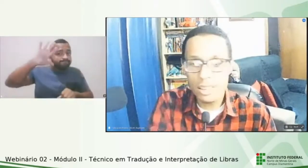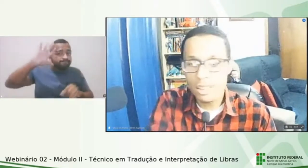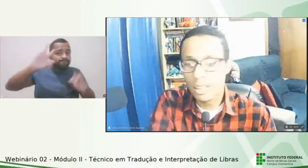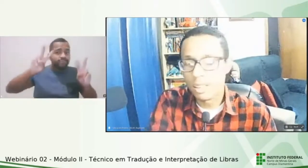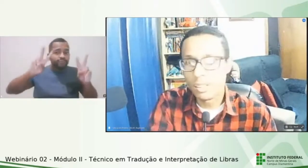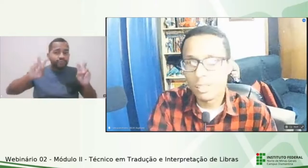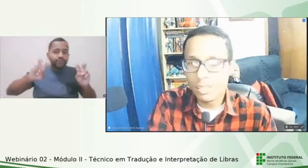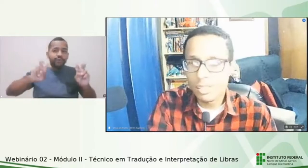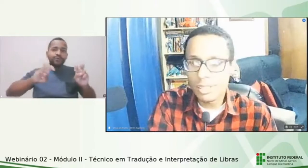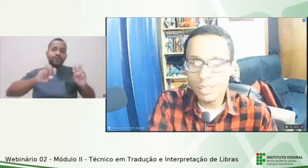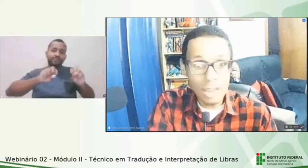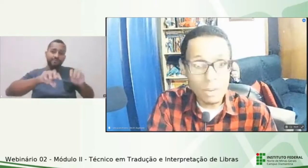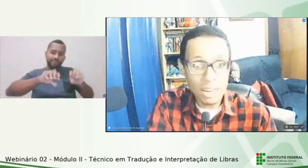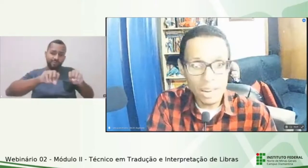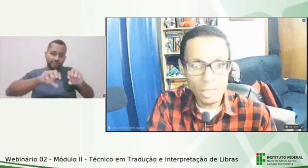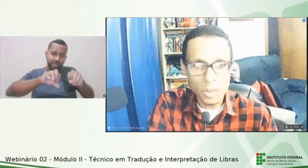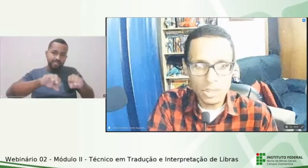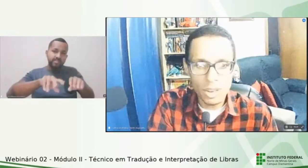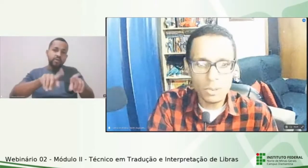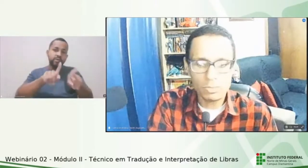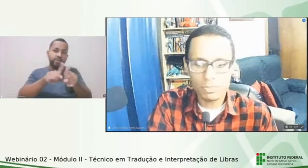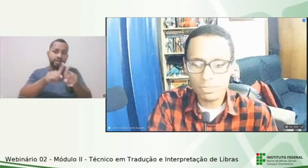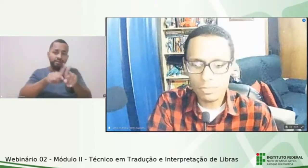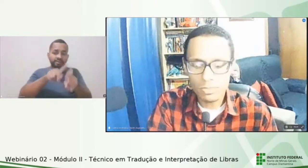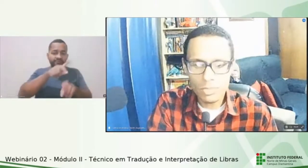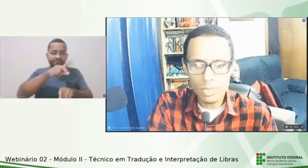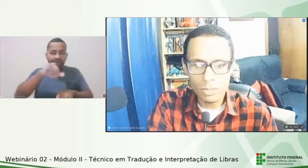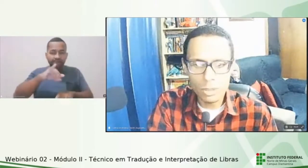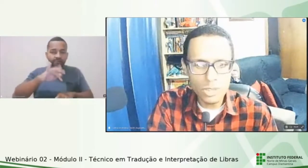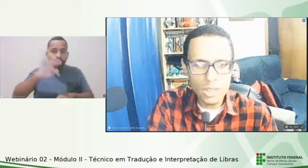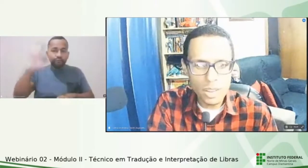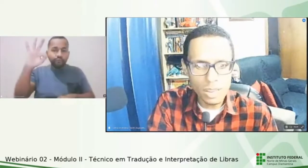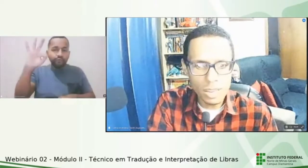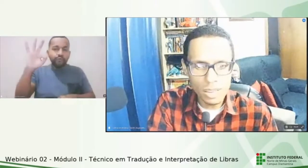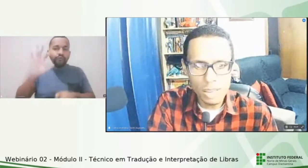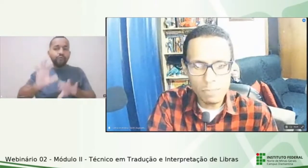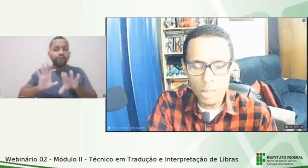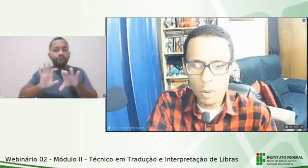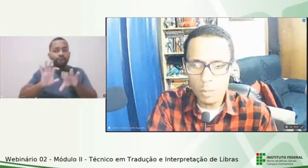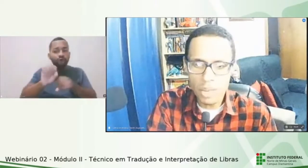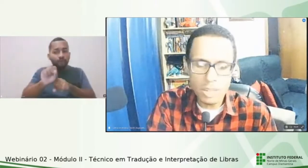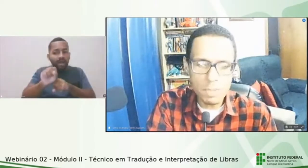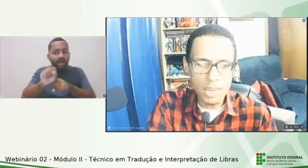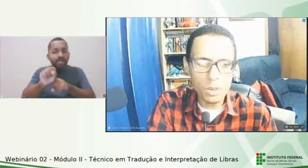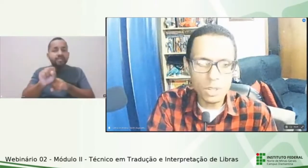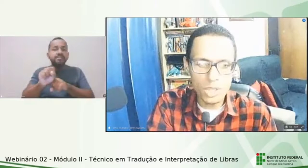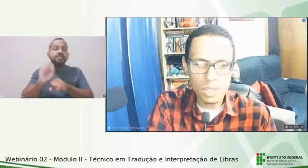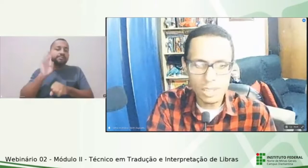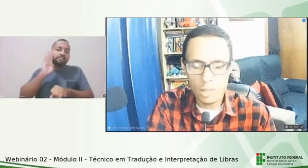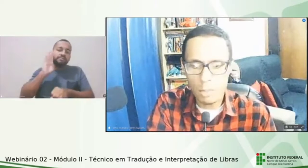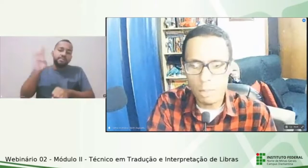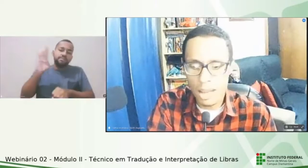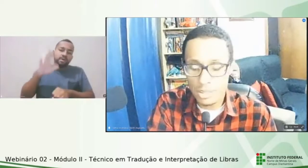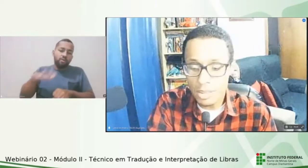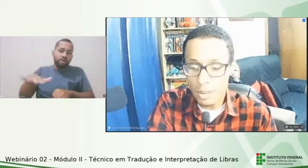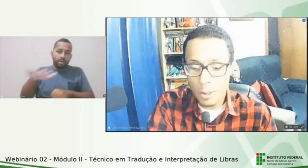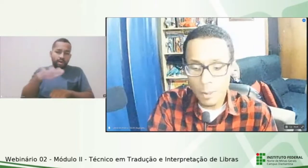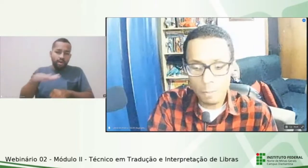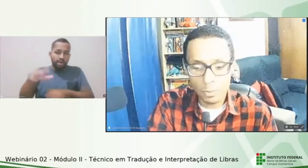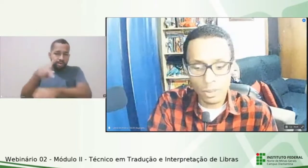vai ter uma graduação, vou dizer aqui, né, principalmente na pedagogia, tendo a